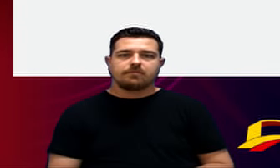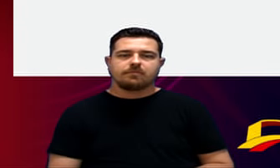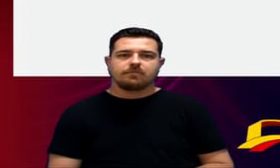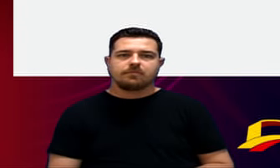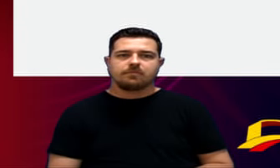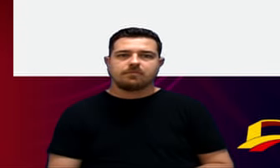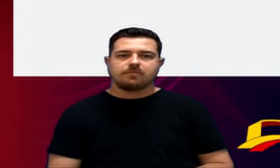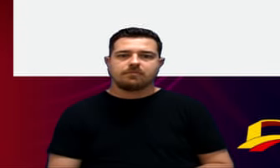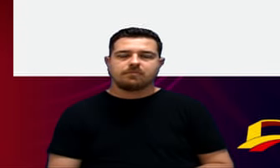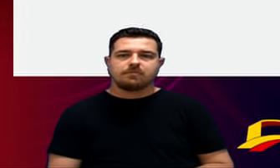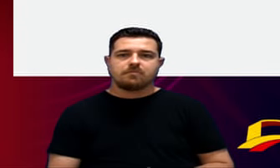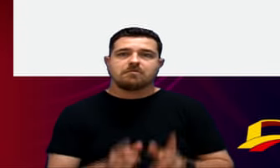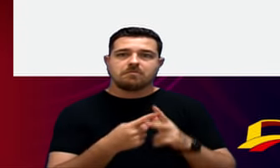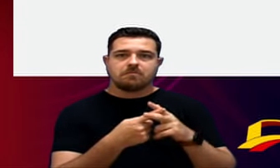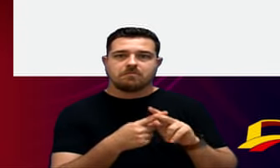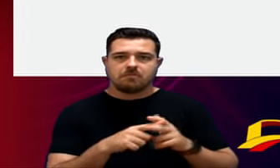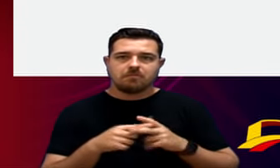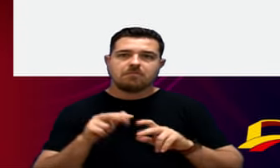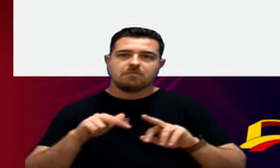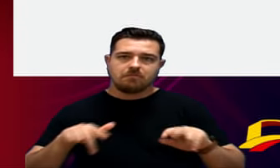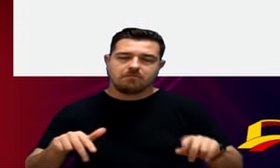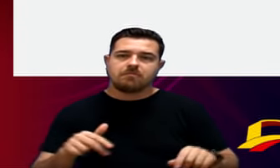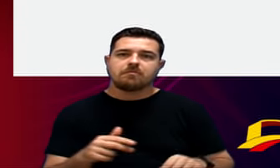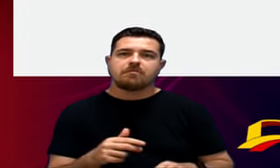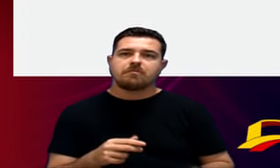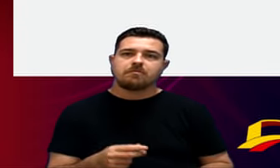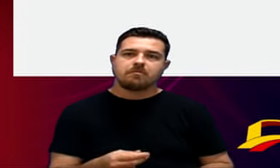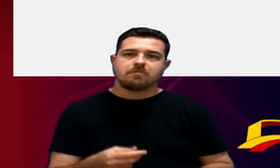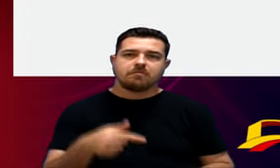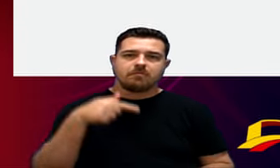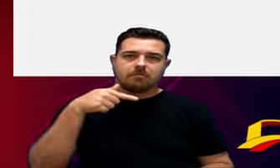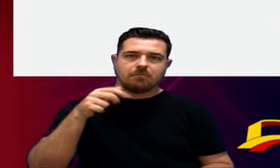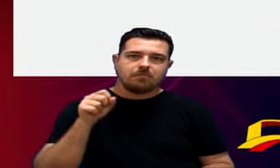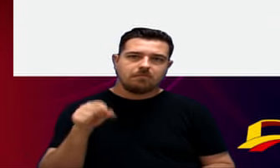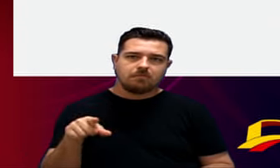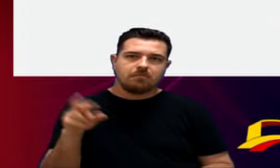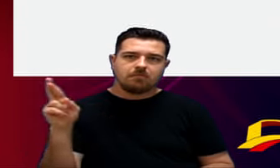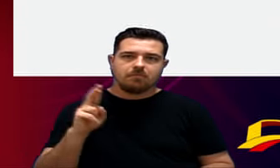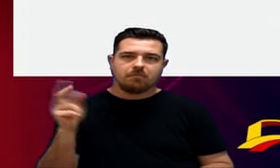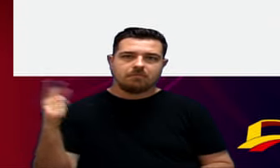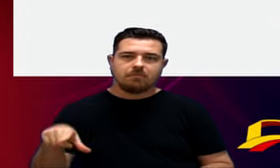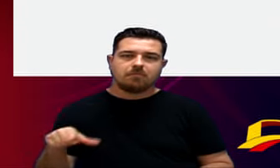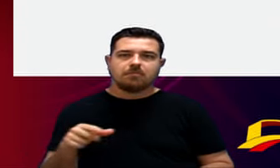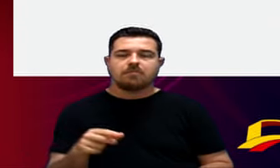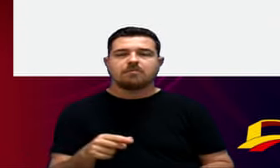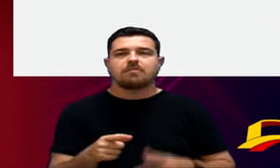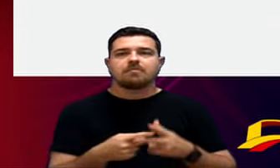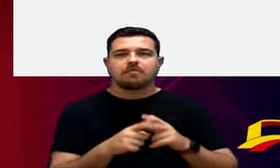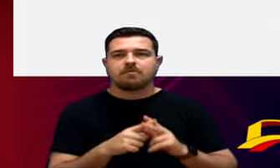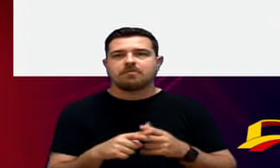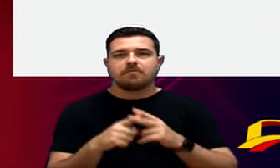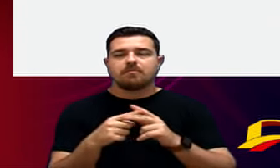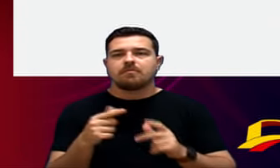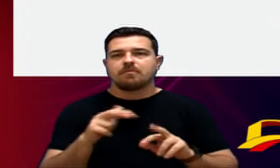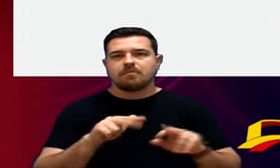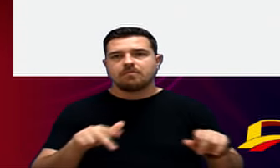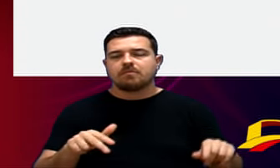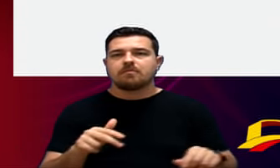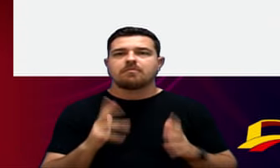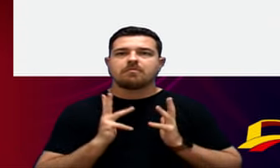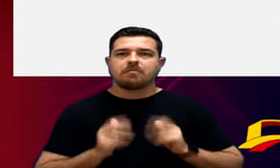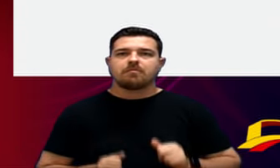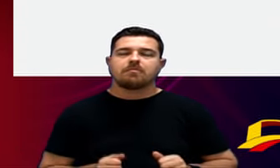eh manutenção JTA junta serviço militar verbin R 7.000 manutenção das instalações serviços de